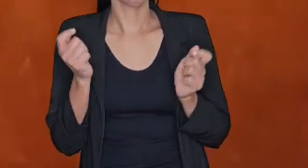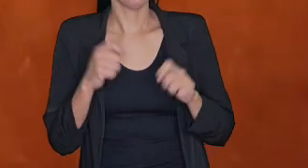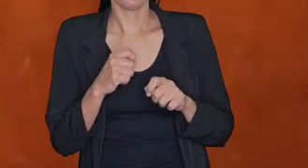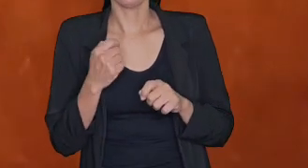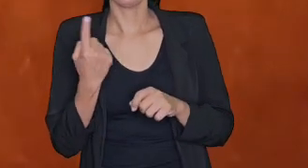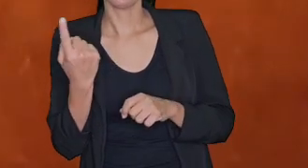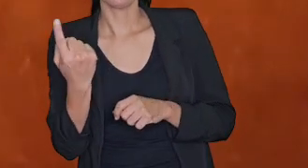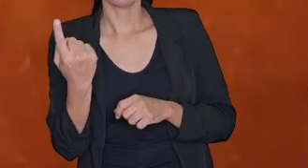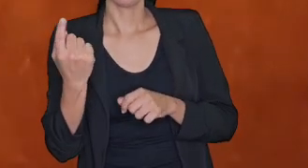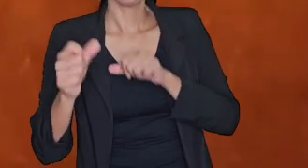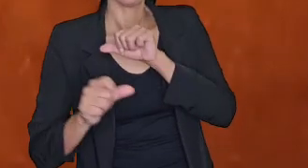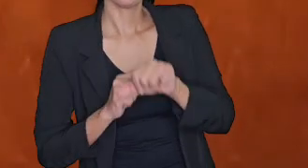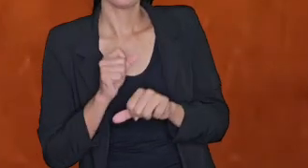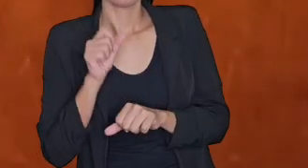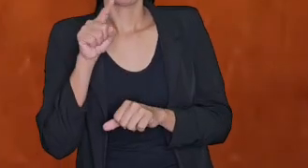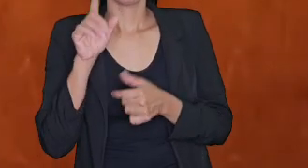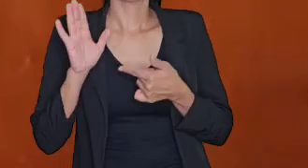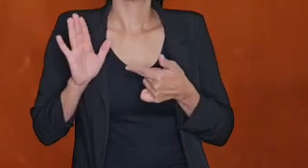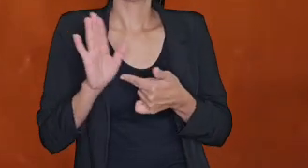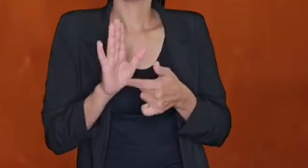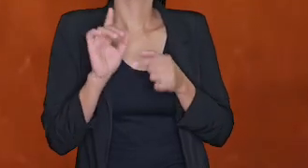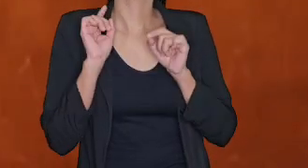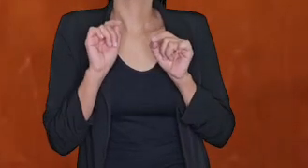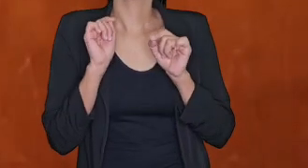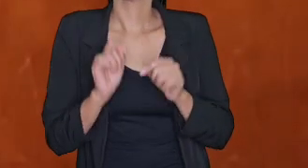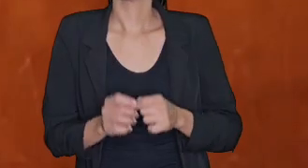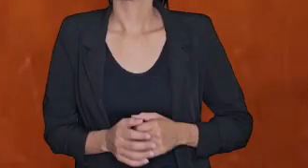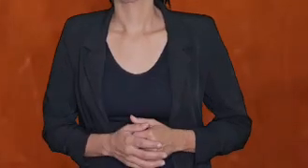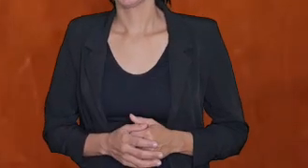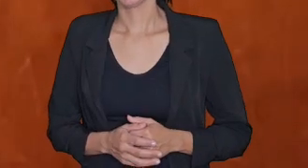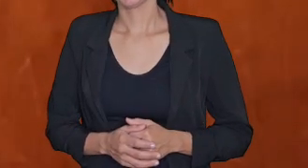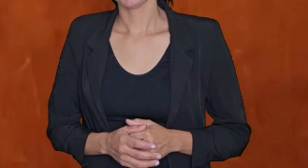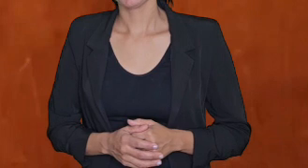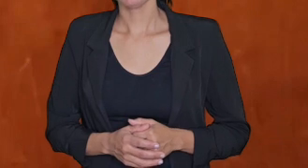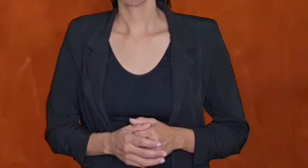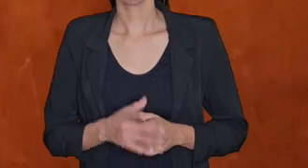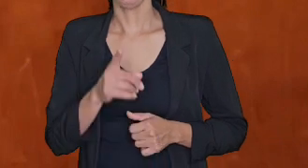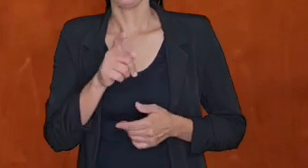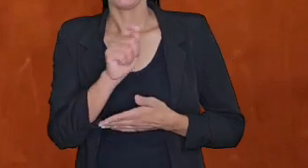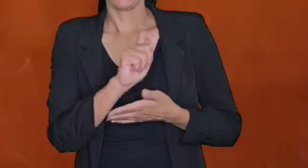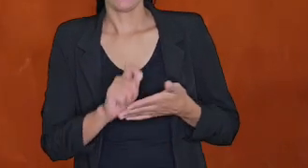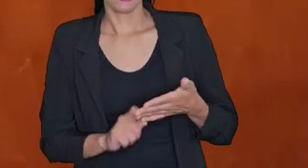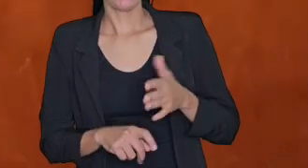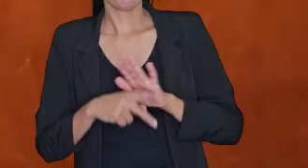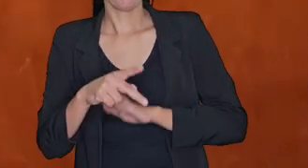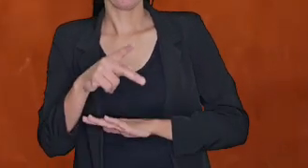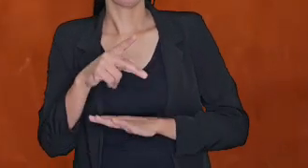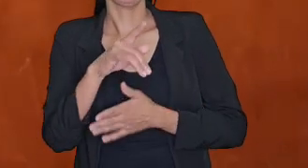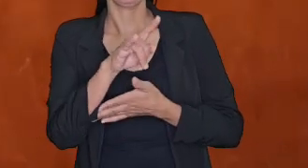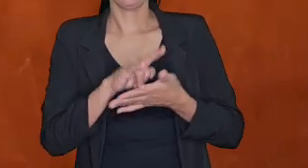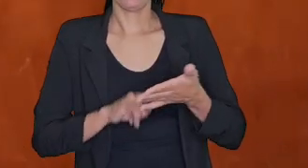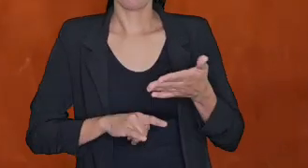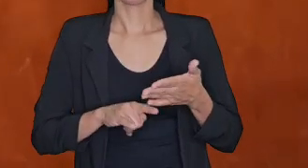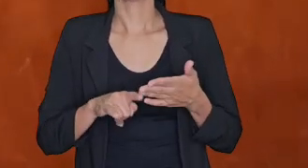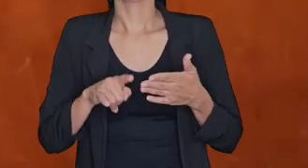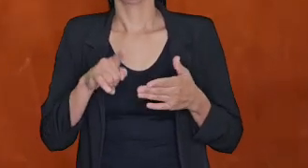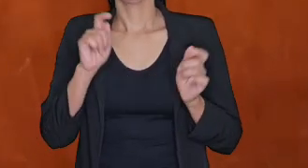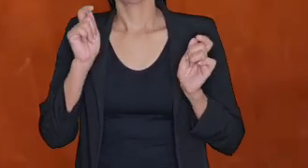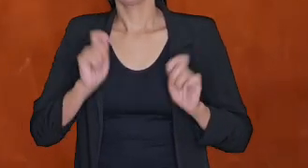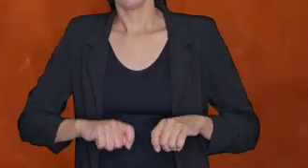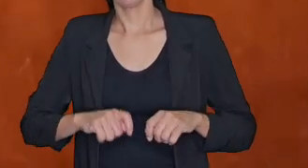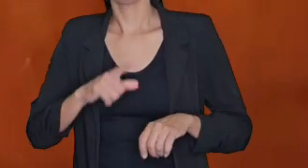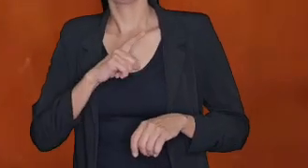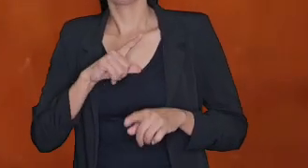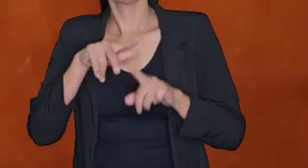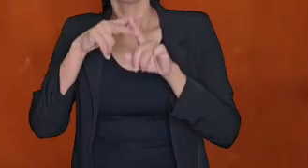feito posteriormente e até unilateralmente. Quer dizer, é um indicativo de que uma